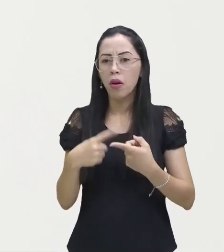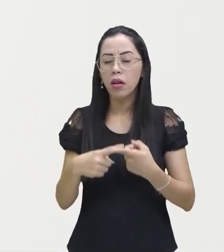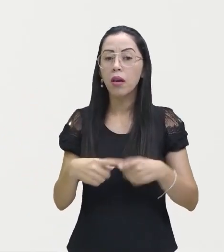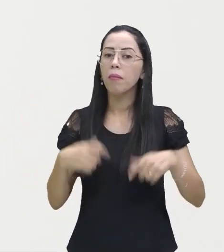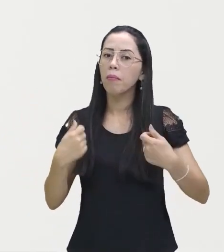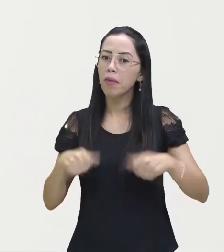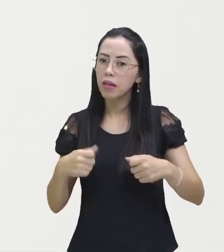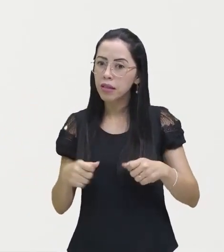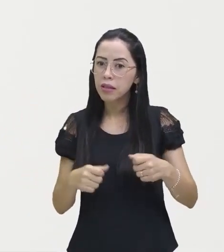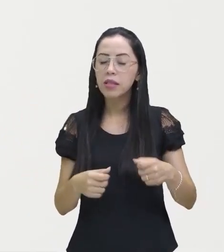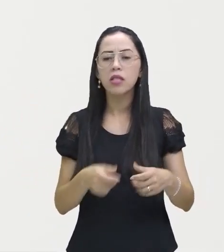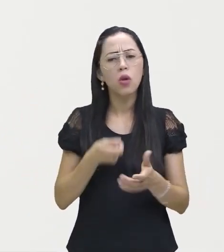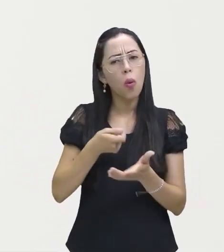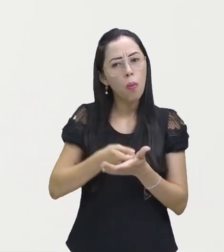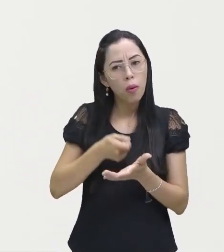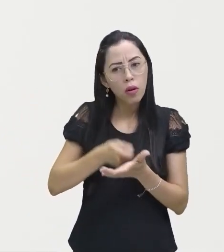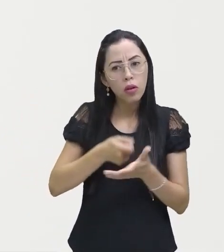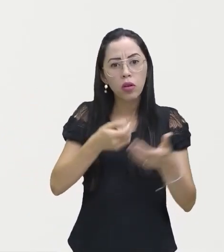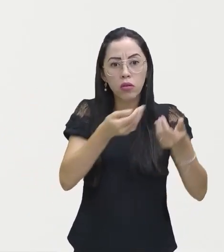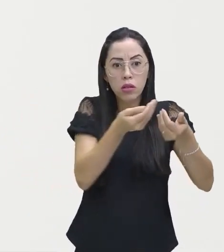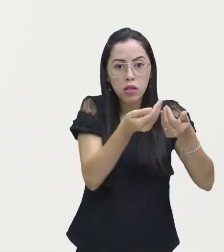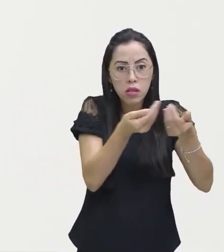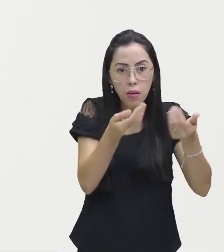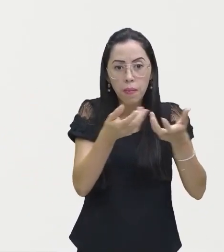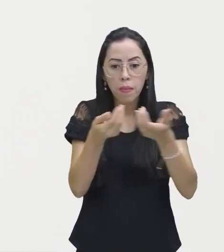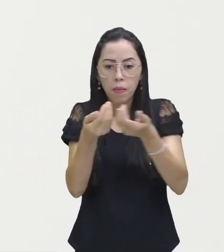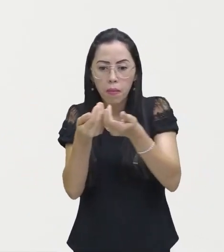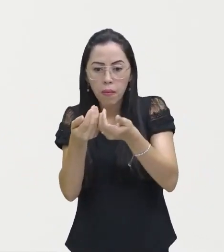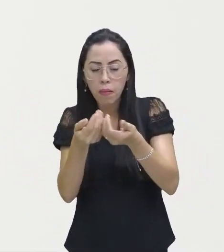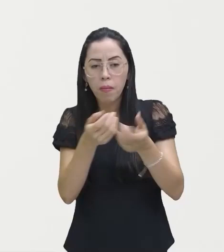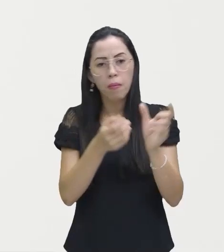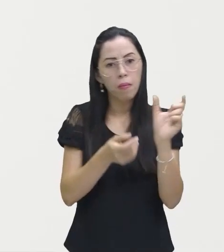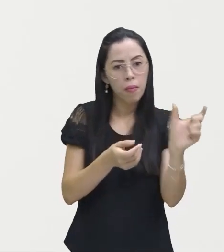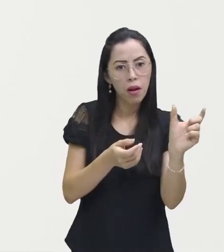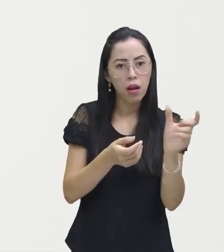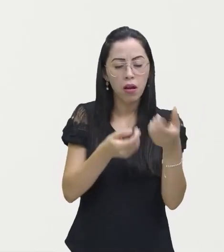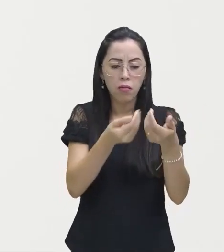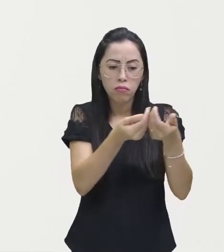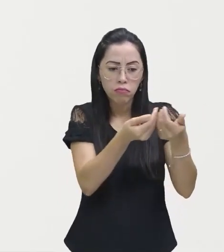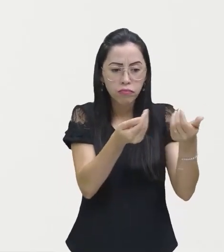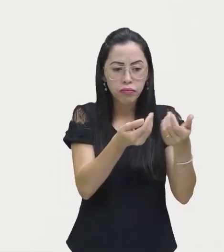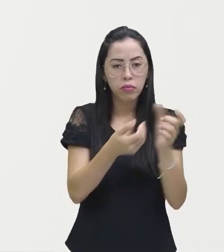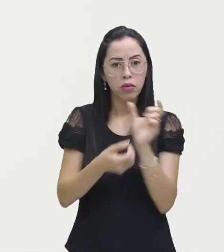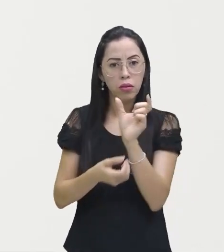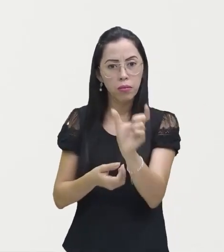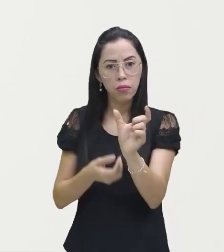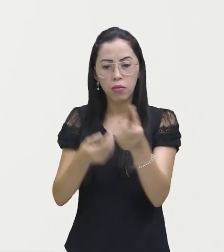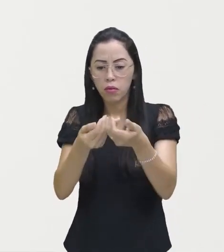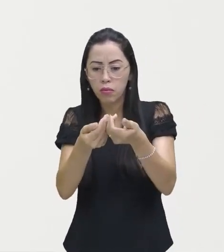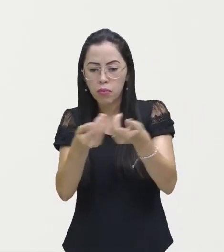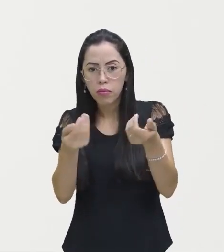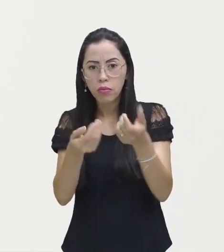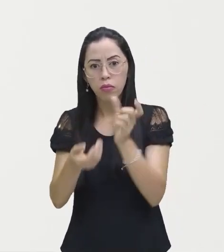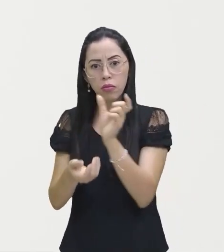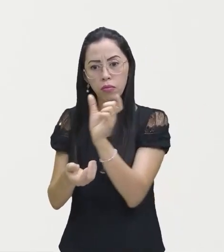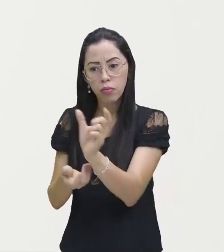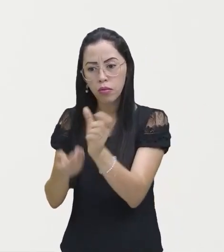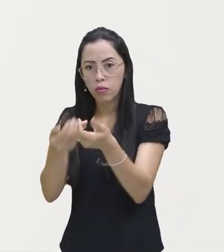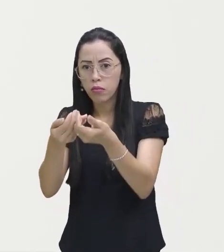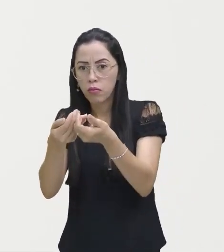uma separação aqui em branco, aqui o espacinho em branco, para ficar a frase bem melhor, mais compreensível.